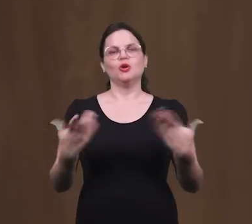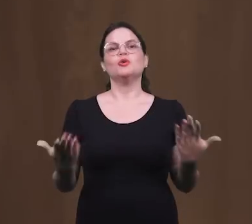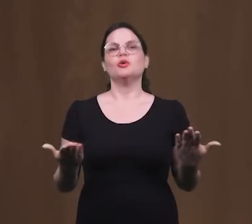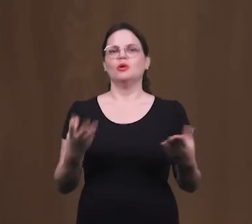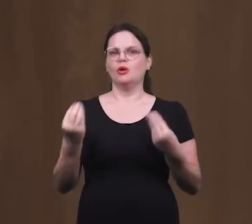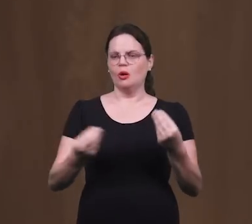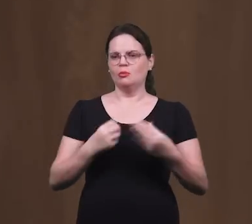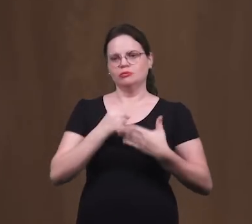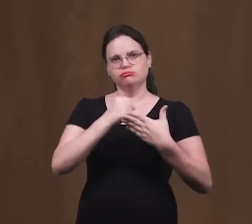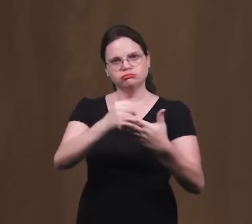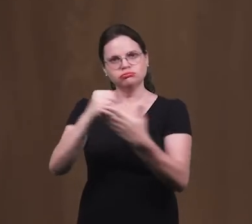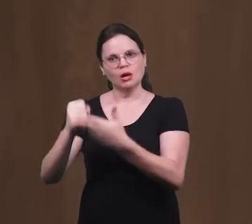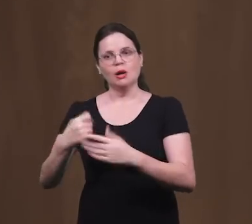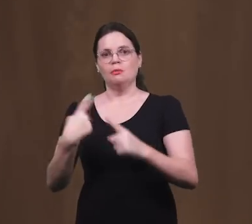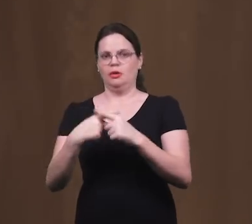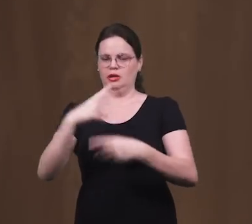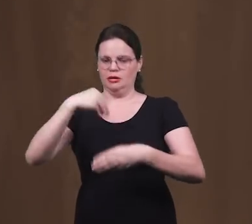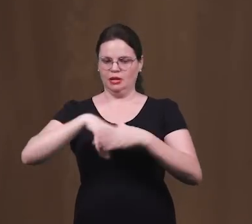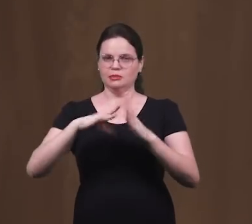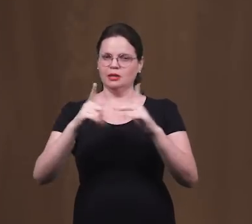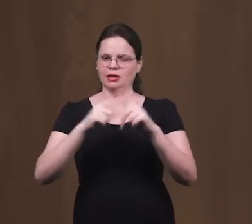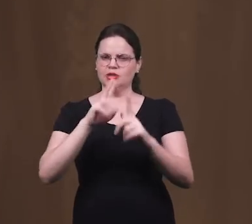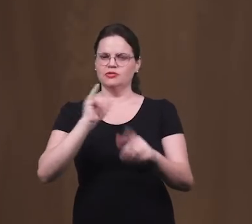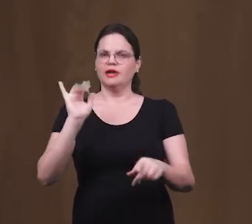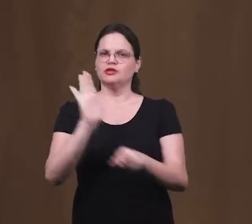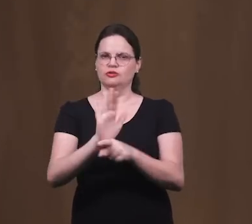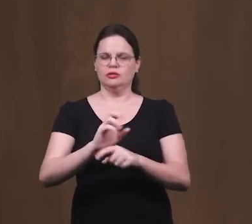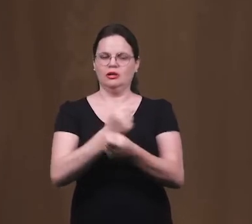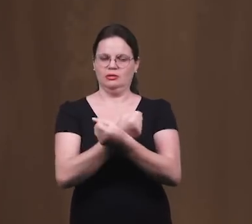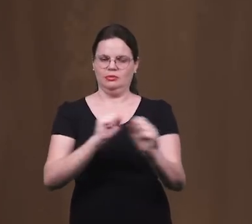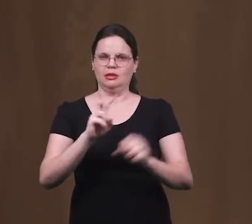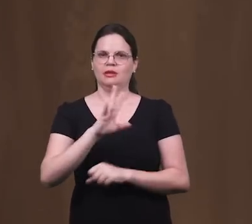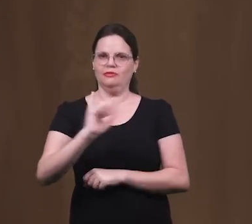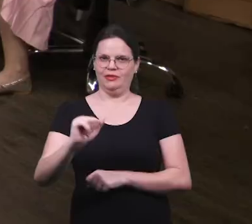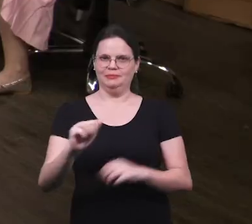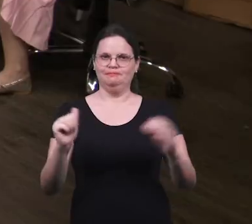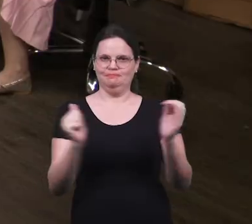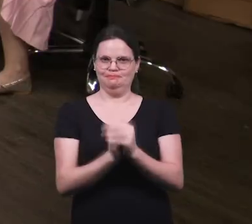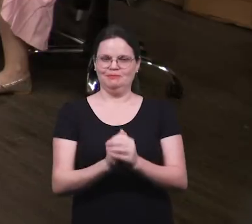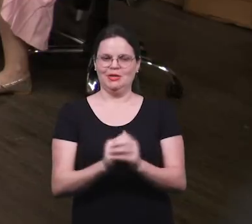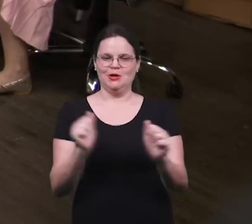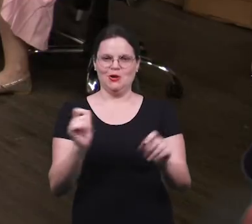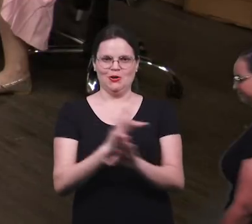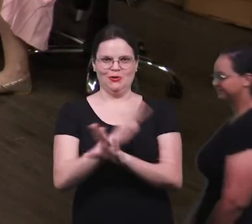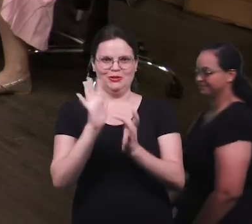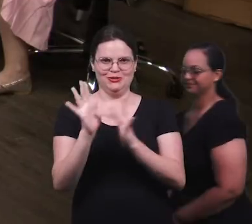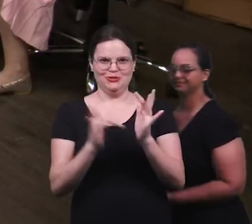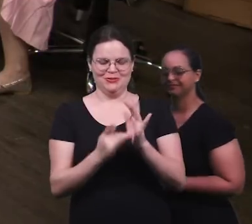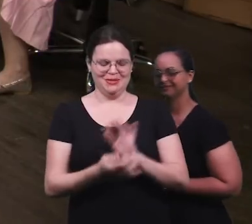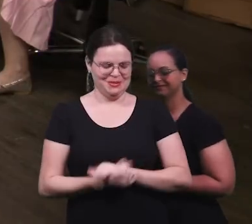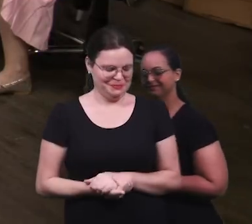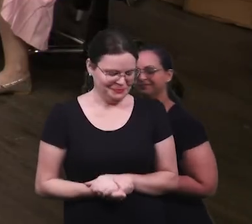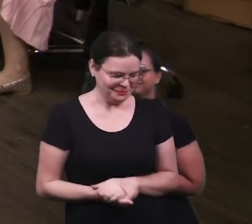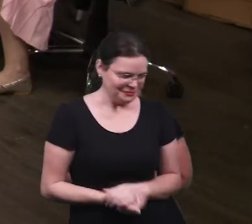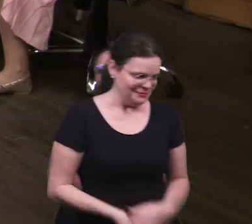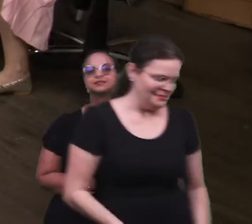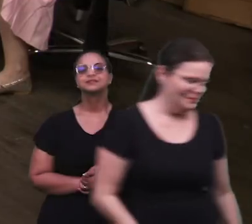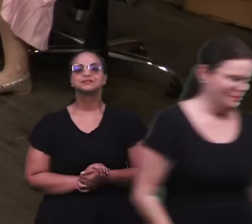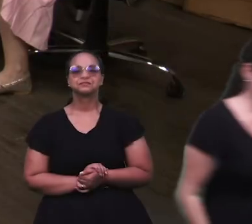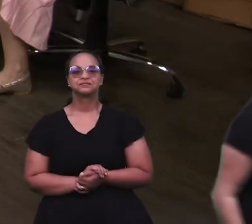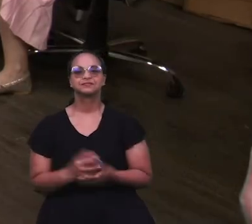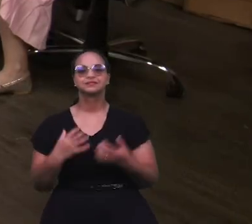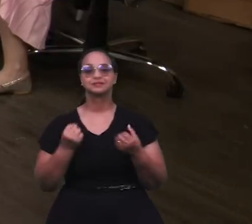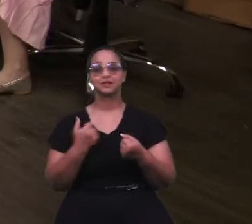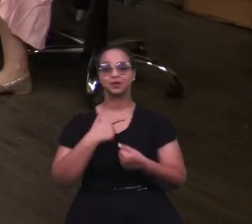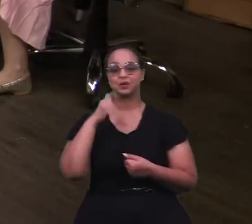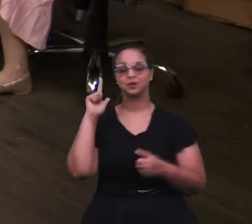onde a igreja vai orar, vai te ajudar e o Senhor vai te libertar. Glória a Jesus. Amém. Vamos seguir com os nossos jovens aqui, Karina? Vamos seguir. A